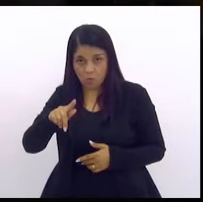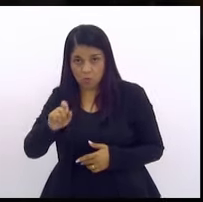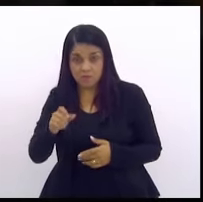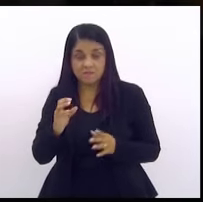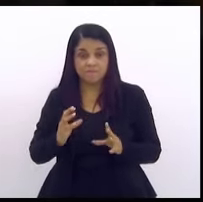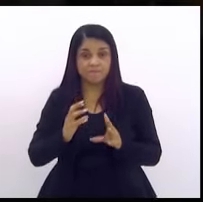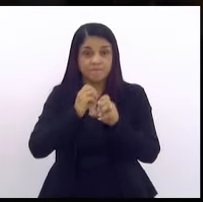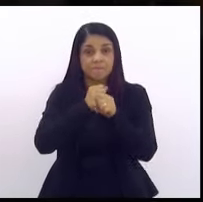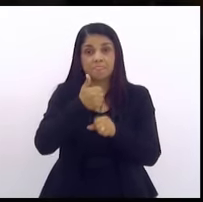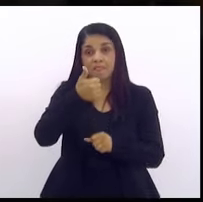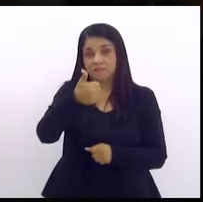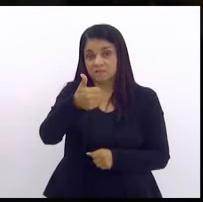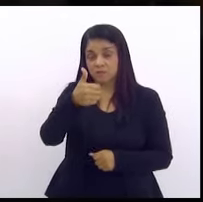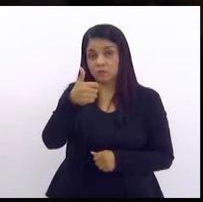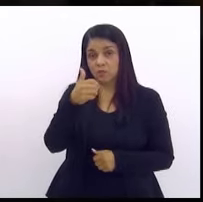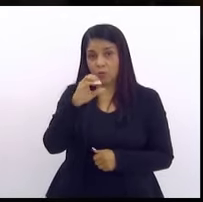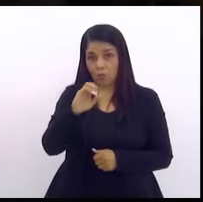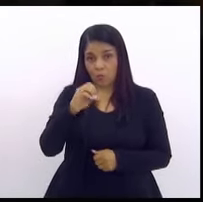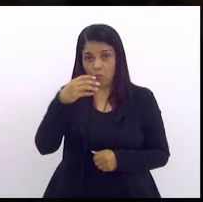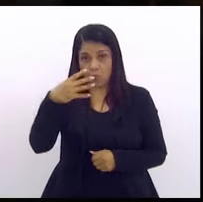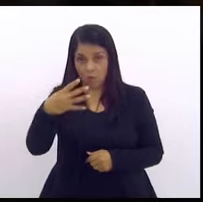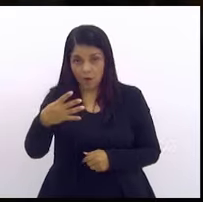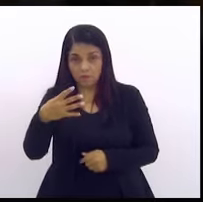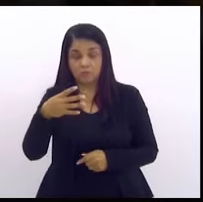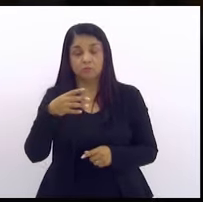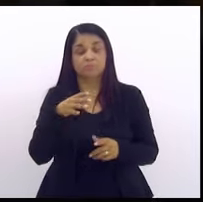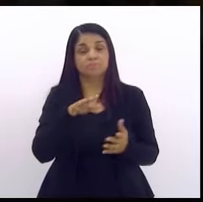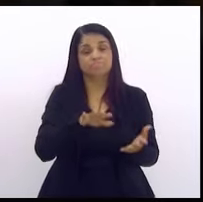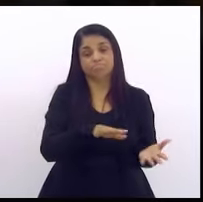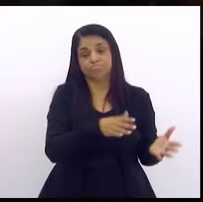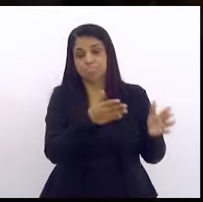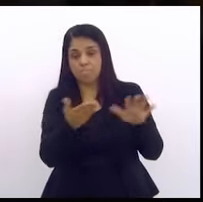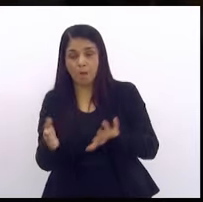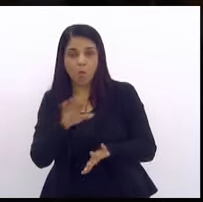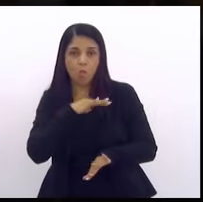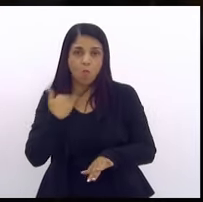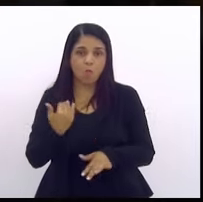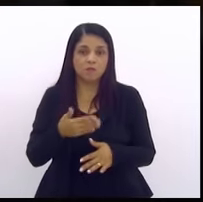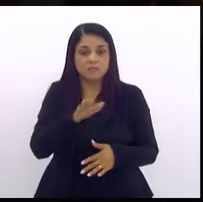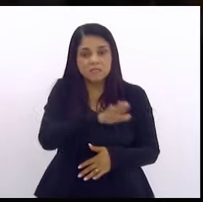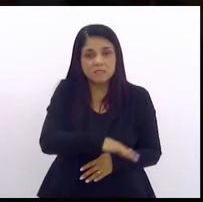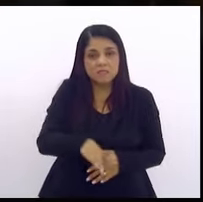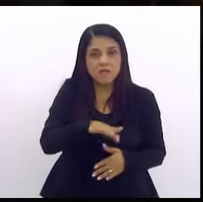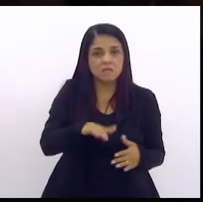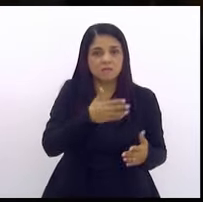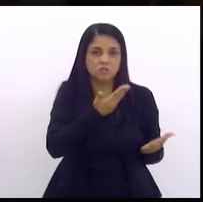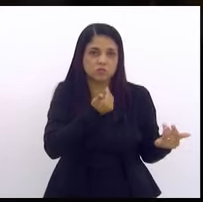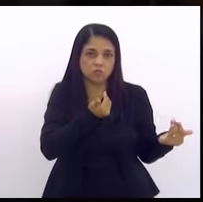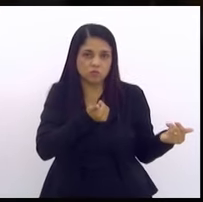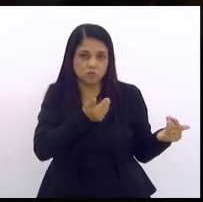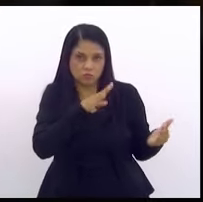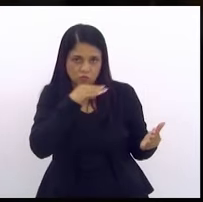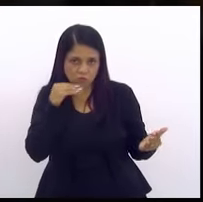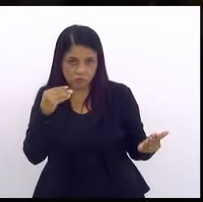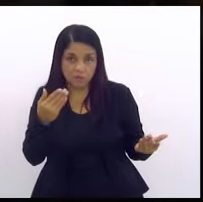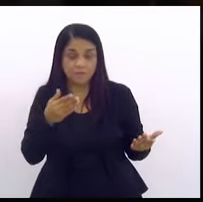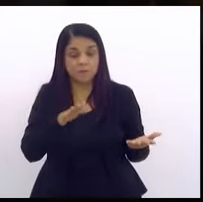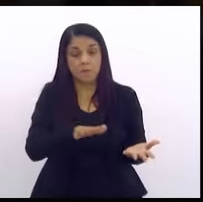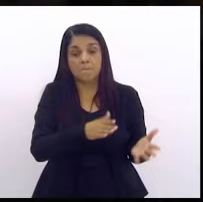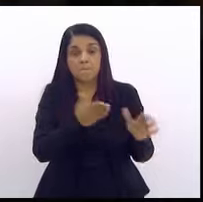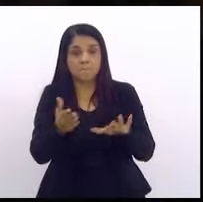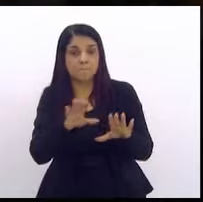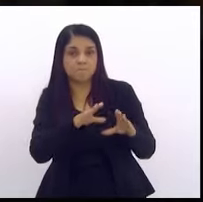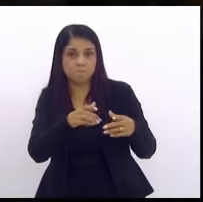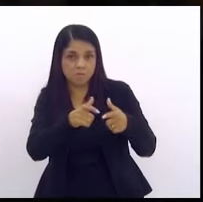104 vítimas fatais entre crianças e adolescentes até 14 anos. A grande maioria morta